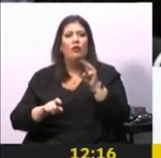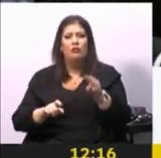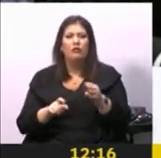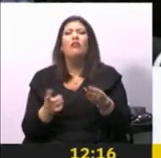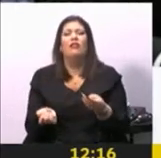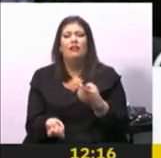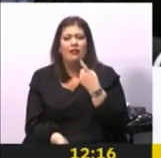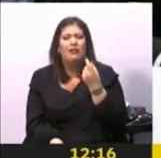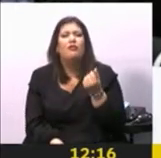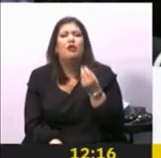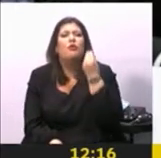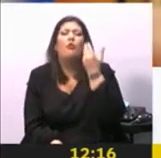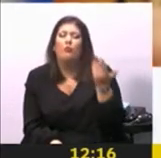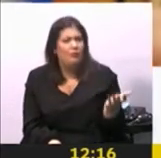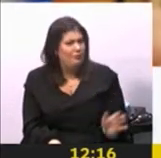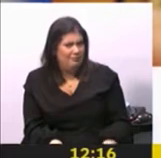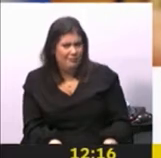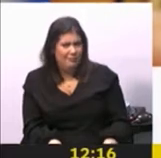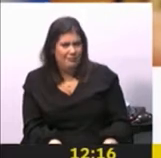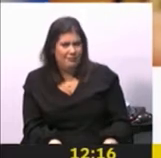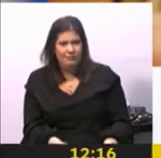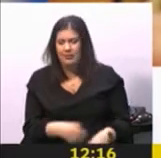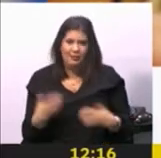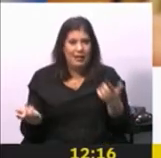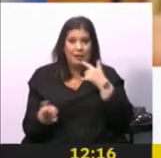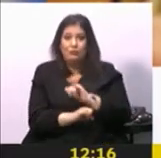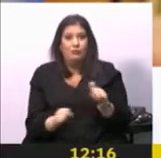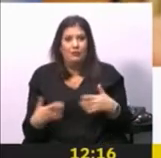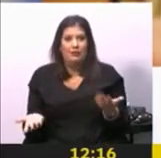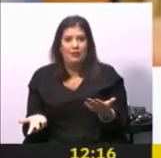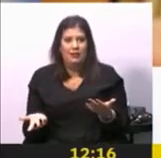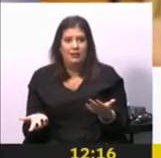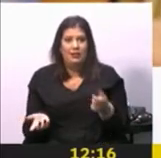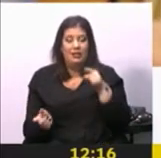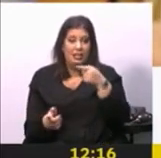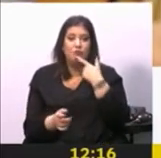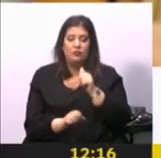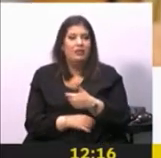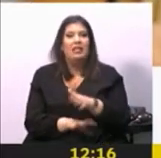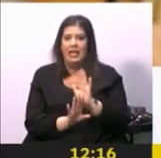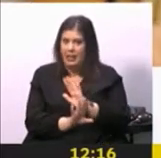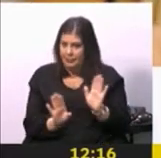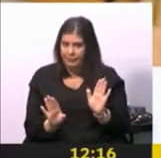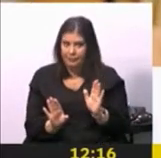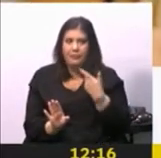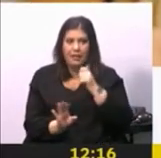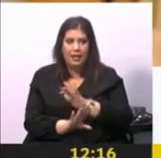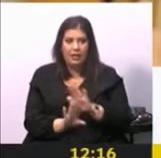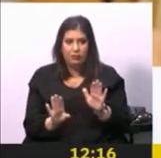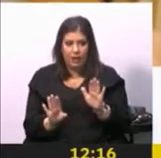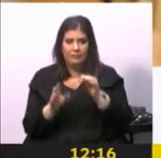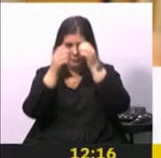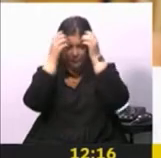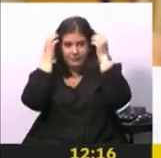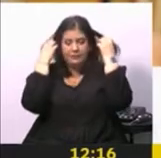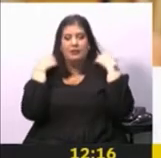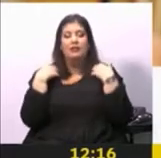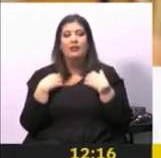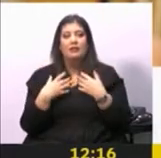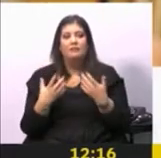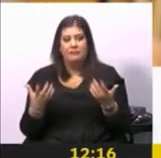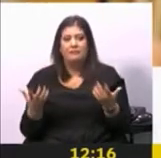proveniência destes fundos e o motivo. Quer dizer, é impossível. Hoje em dia já não é possível fazer depósitos em dinheiro